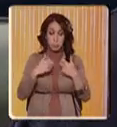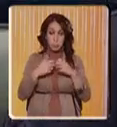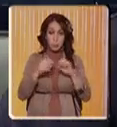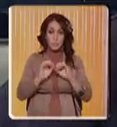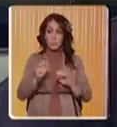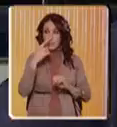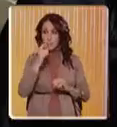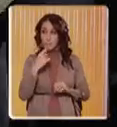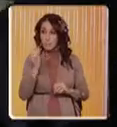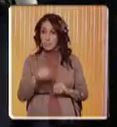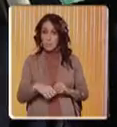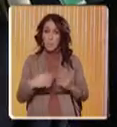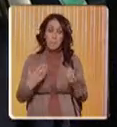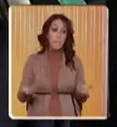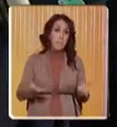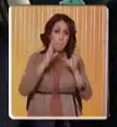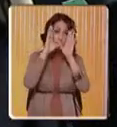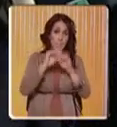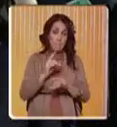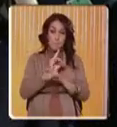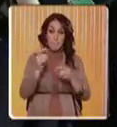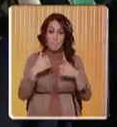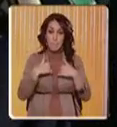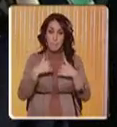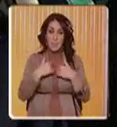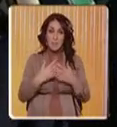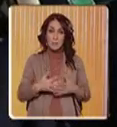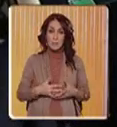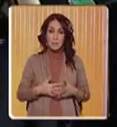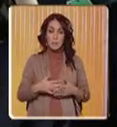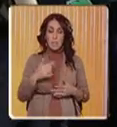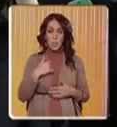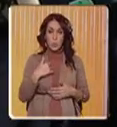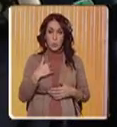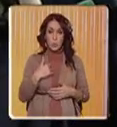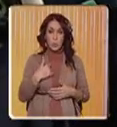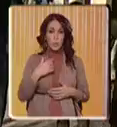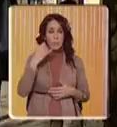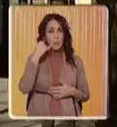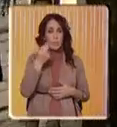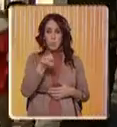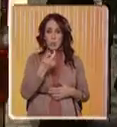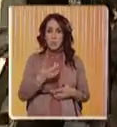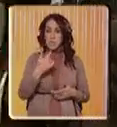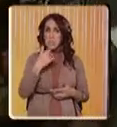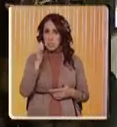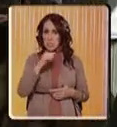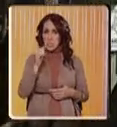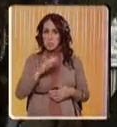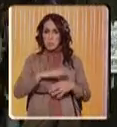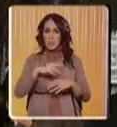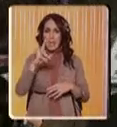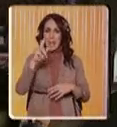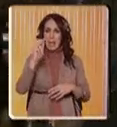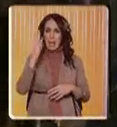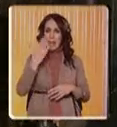quem diga que sim. Não sei, porque eu não utilizo muito. Sim, dizem que sim, pelas